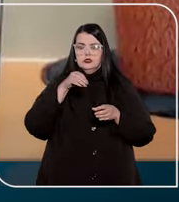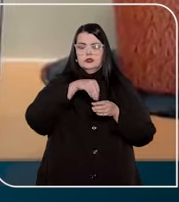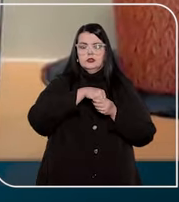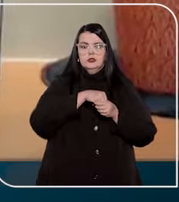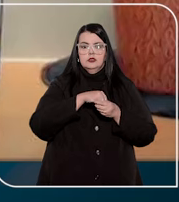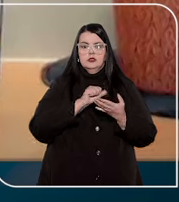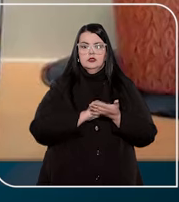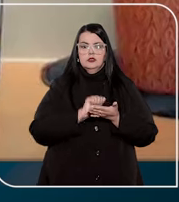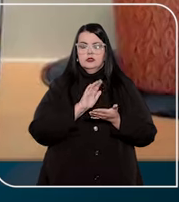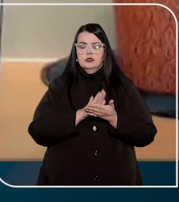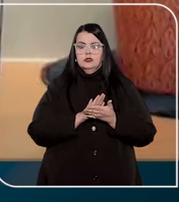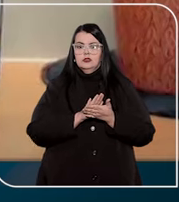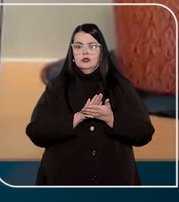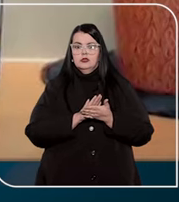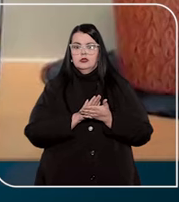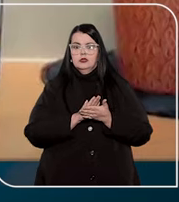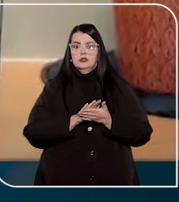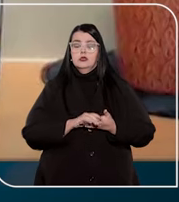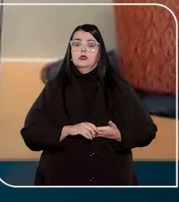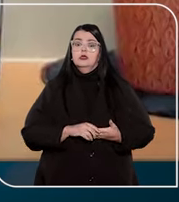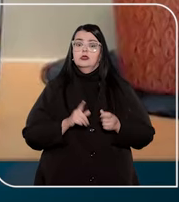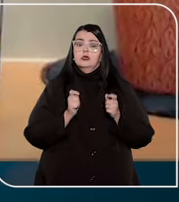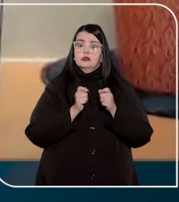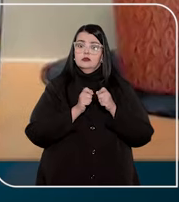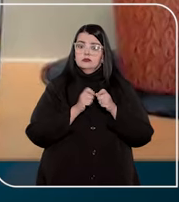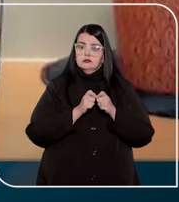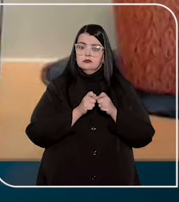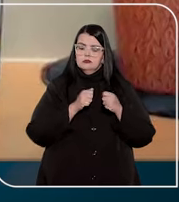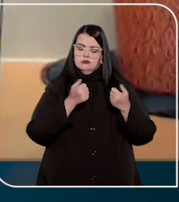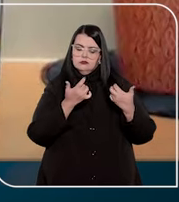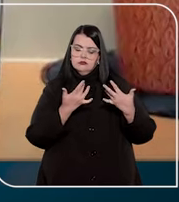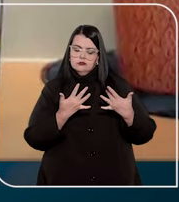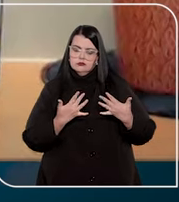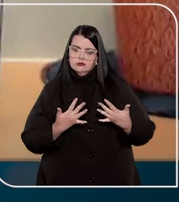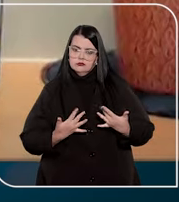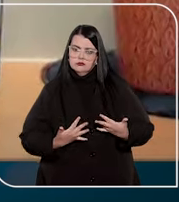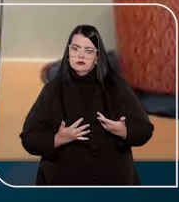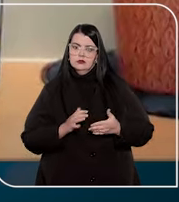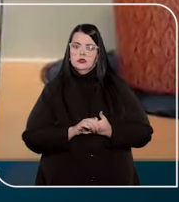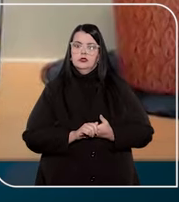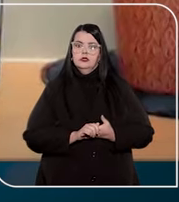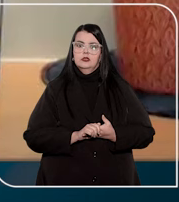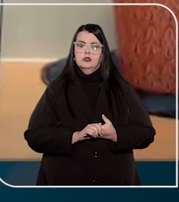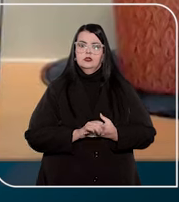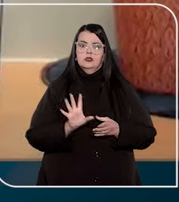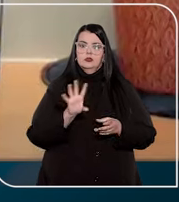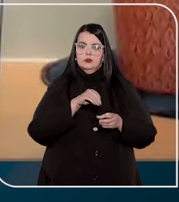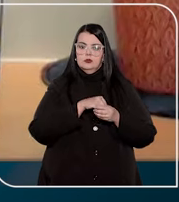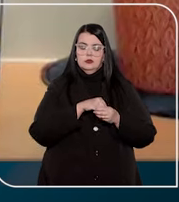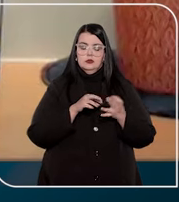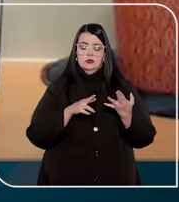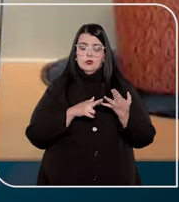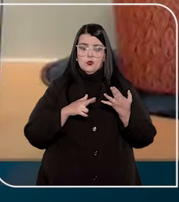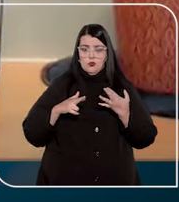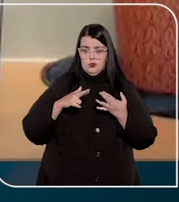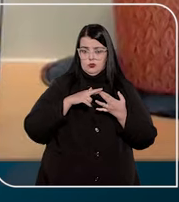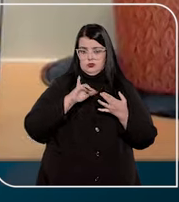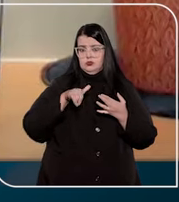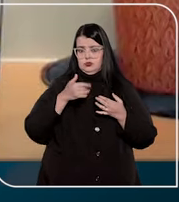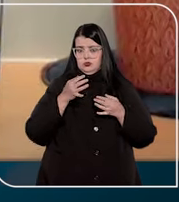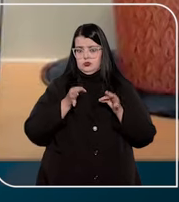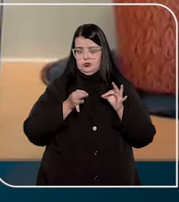que pode reanalisar de forma realmente toda a matéria devolvida nesse recurso.